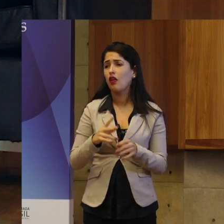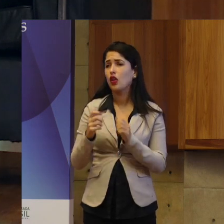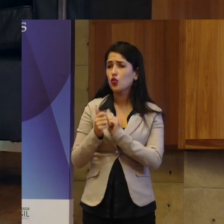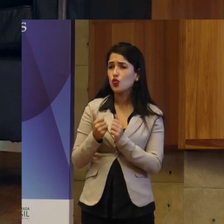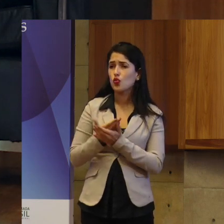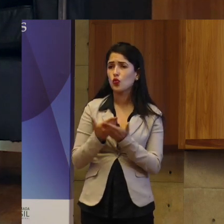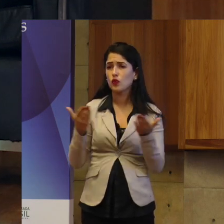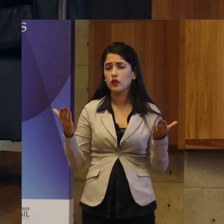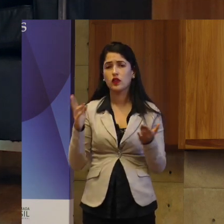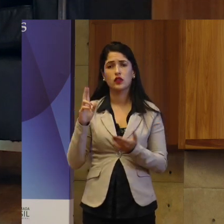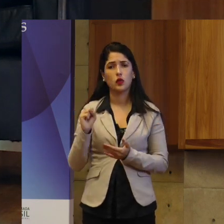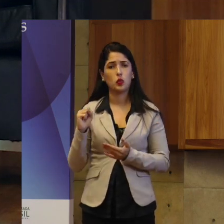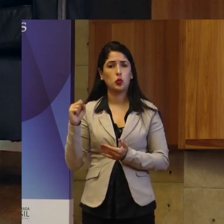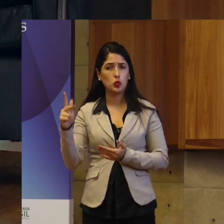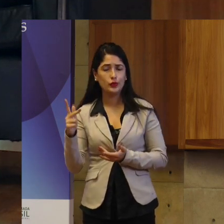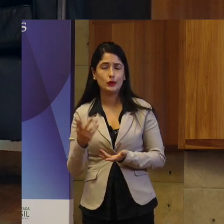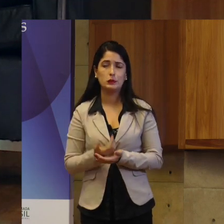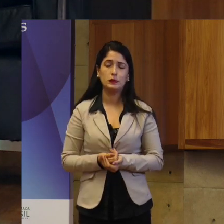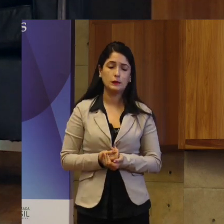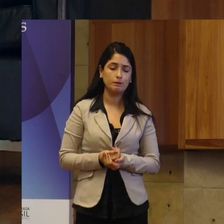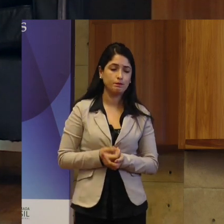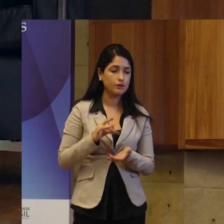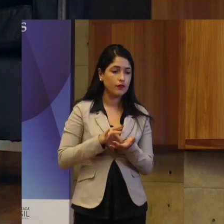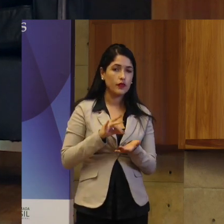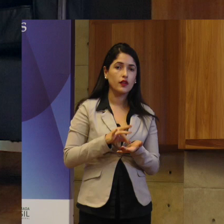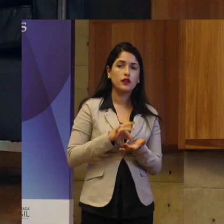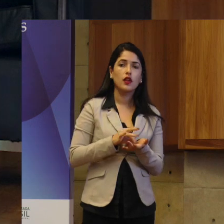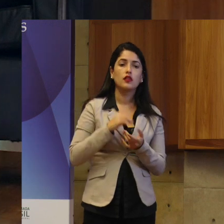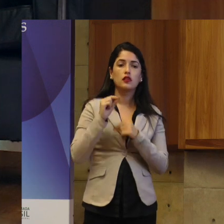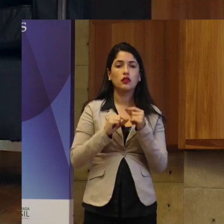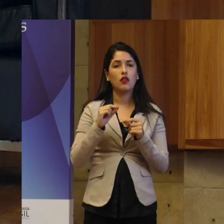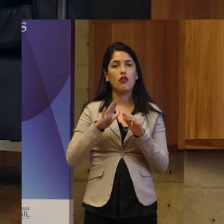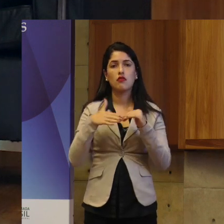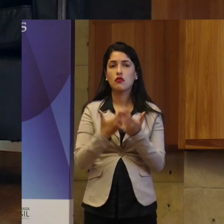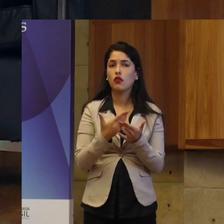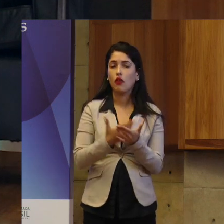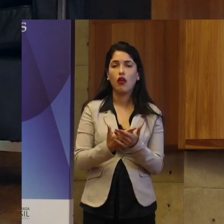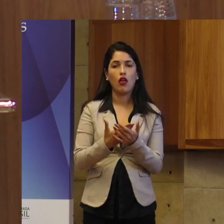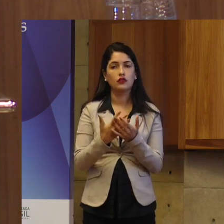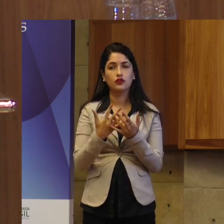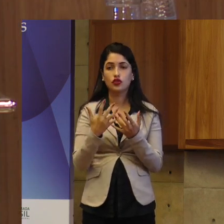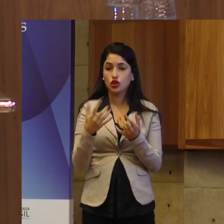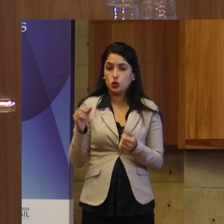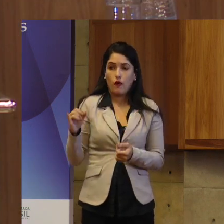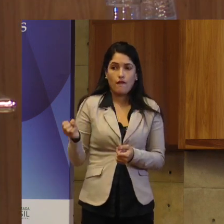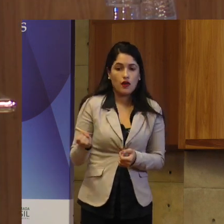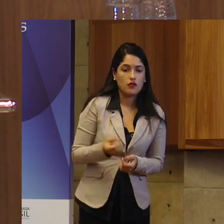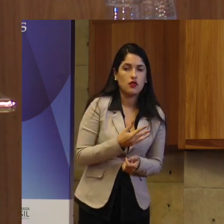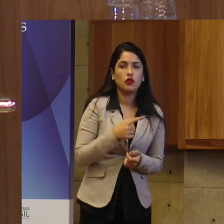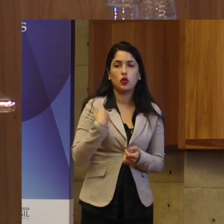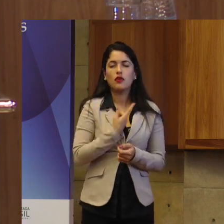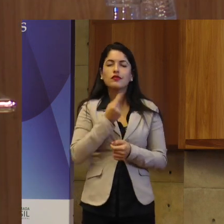vocês da USP. Aliás, a Escola de Diplomacia da Inovação é uma iniciativa fantástica. Nós demos uma pequena